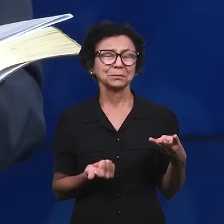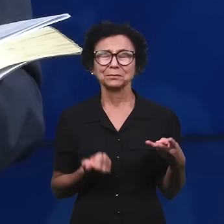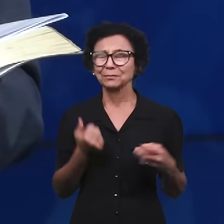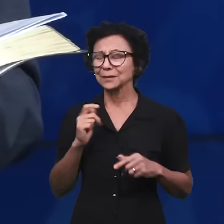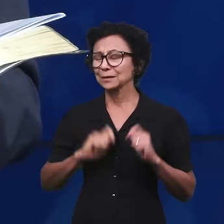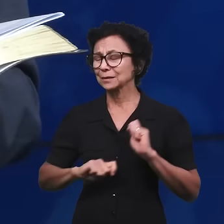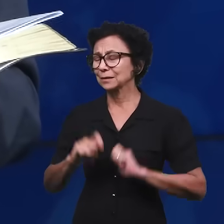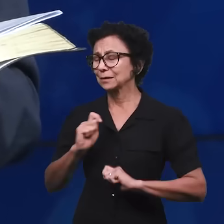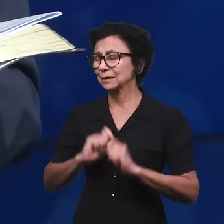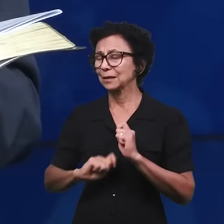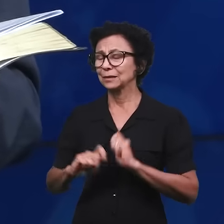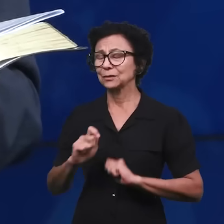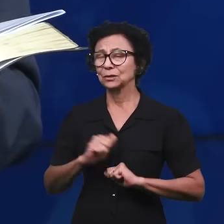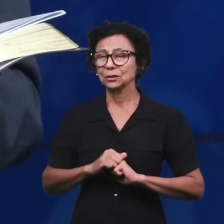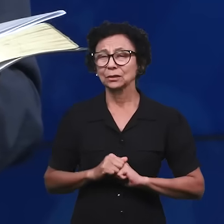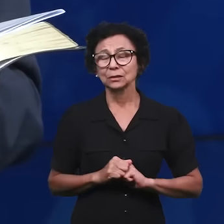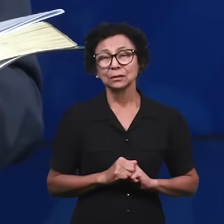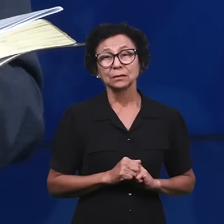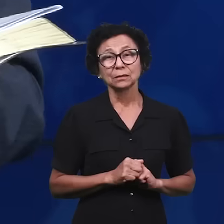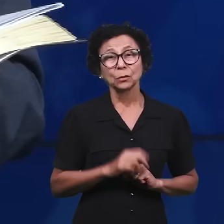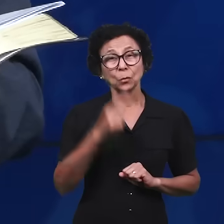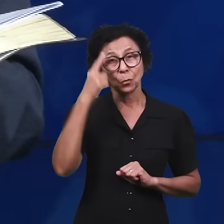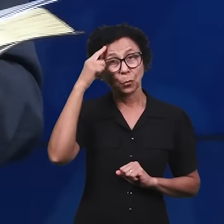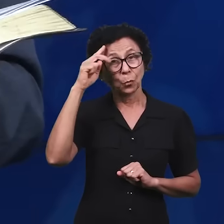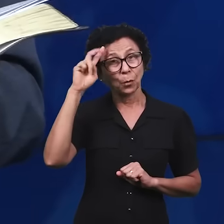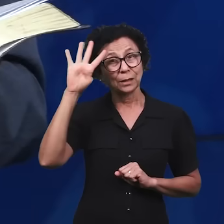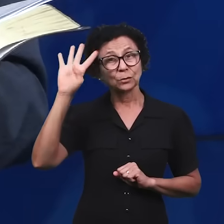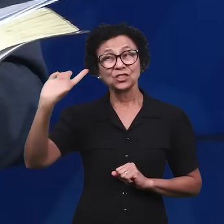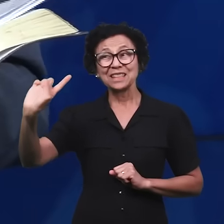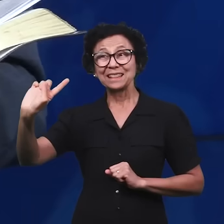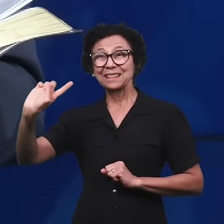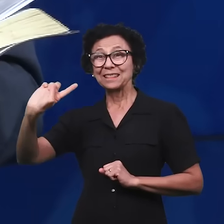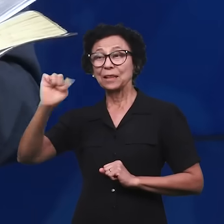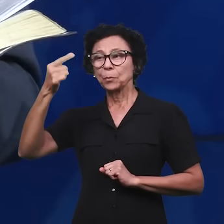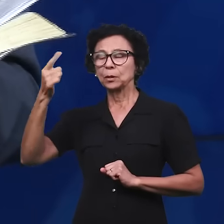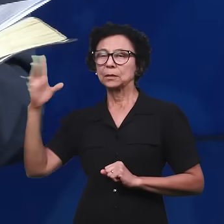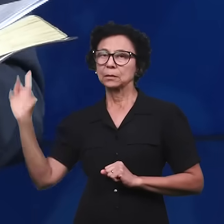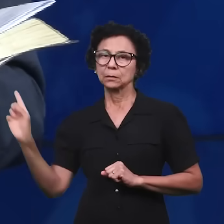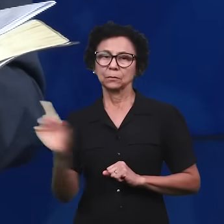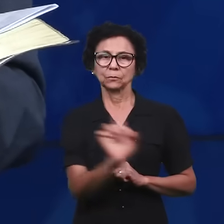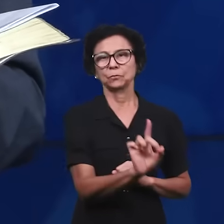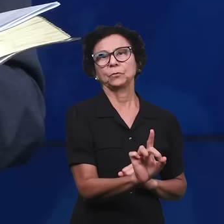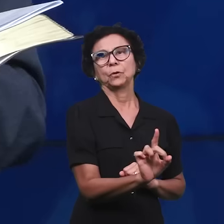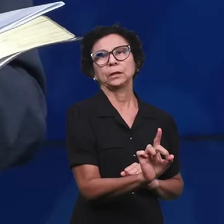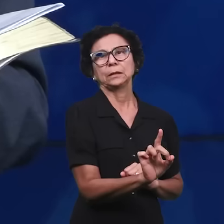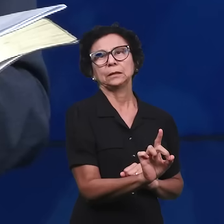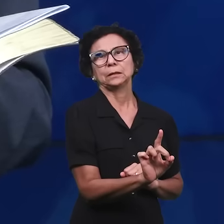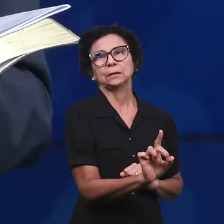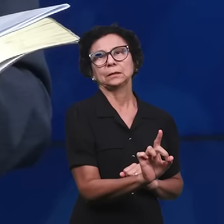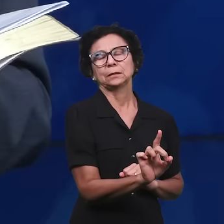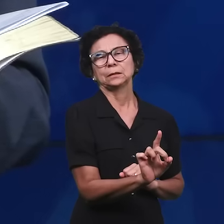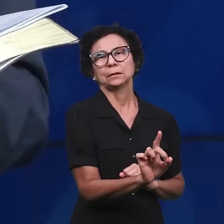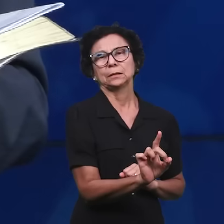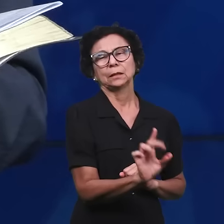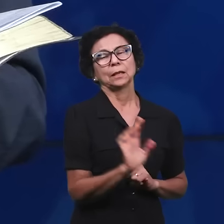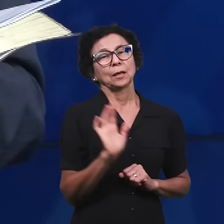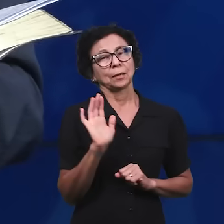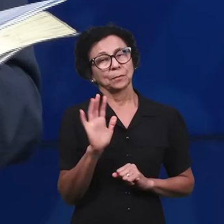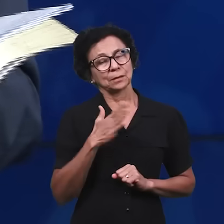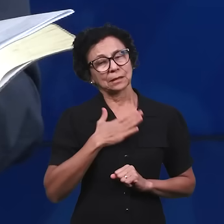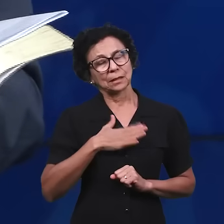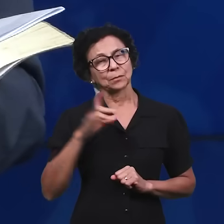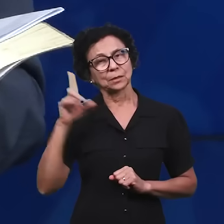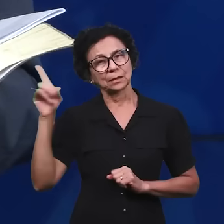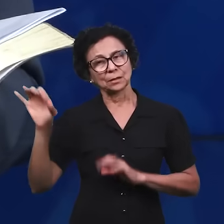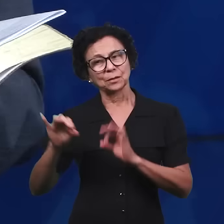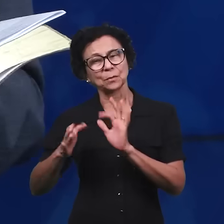Jesus, depois do 4º dia só que ele foi. Às vezes Deus, ele tem planos, o tempo dele é porque ele tem planos